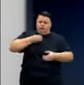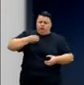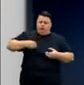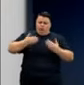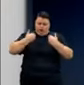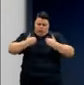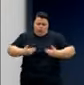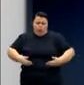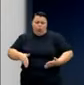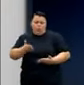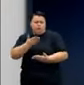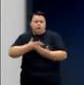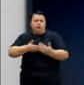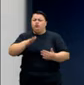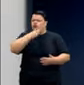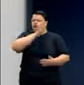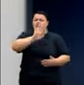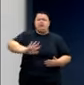geral.